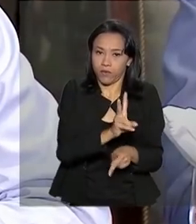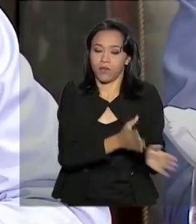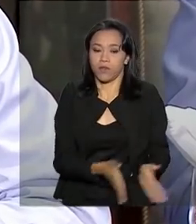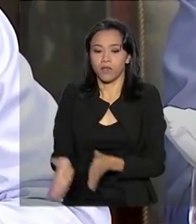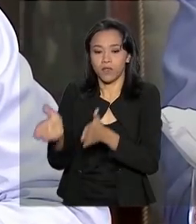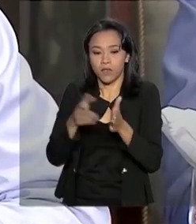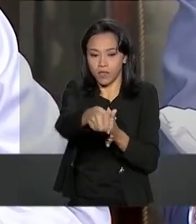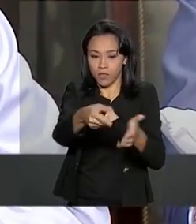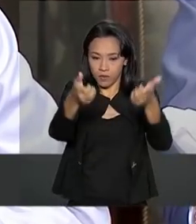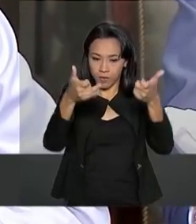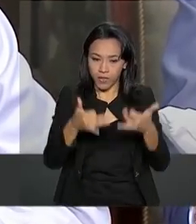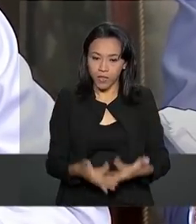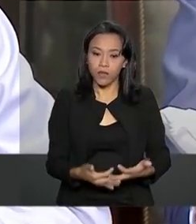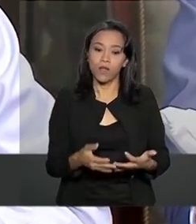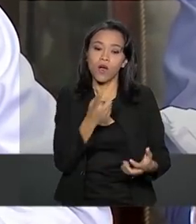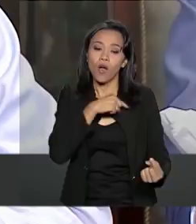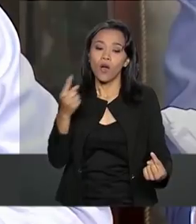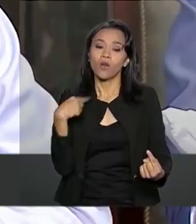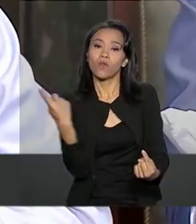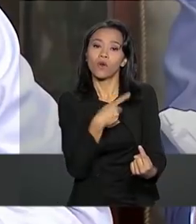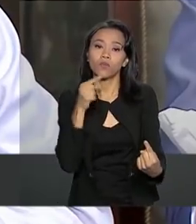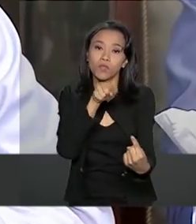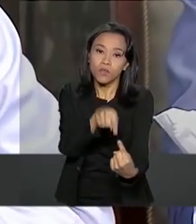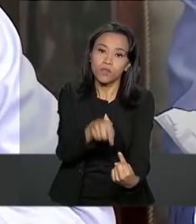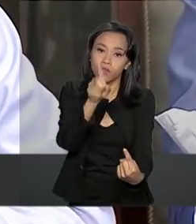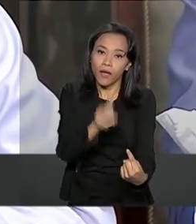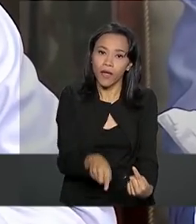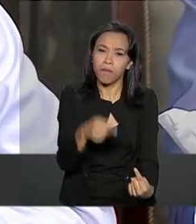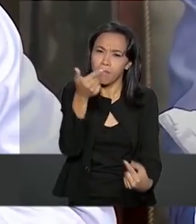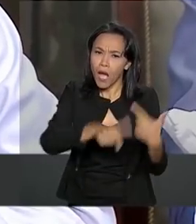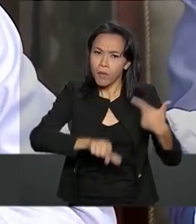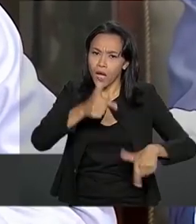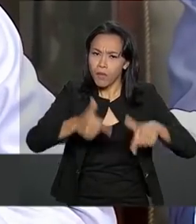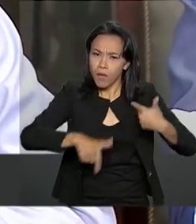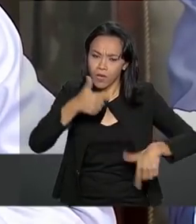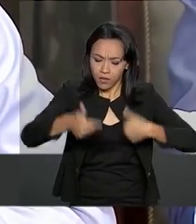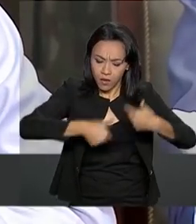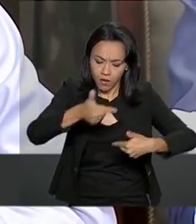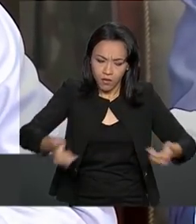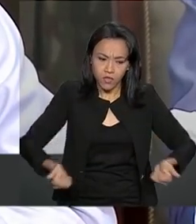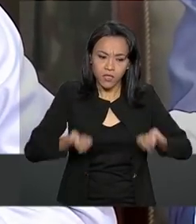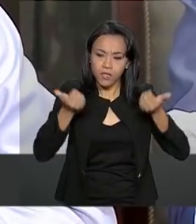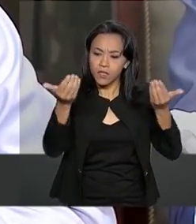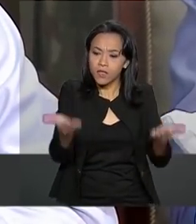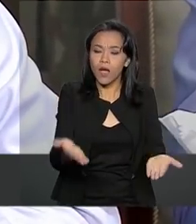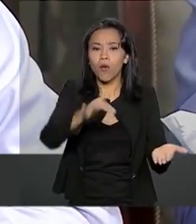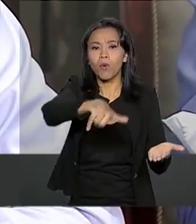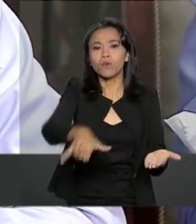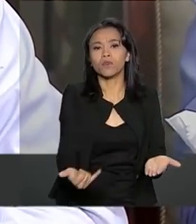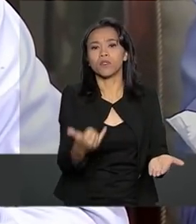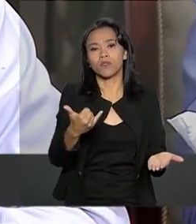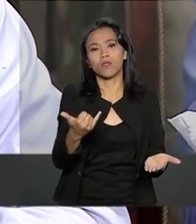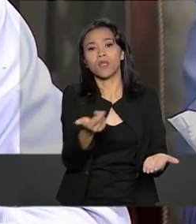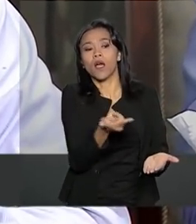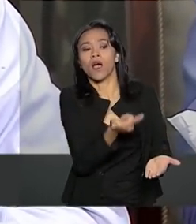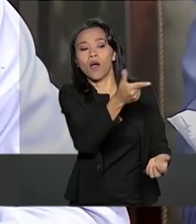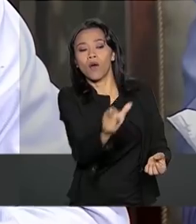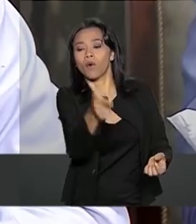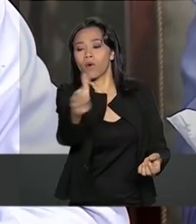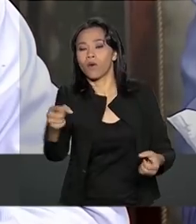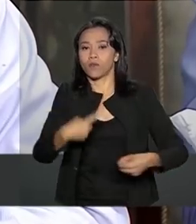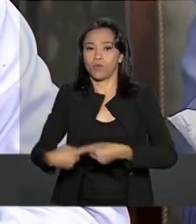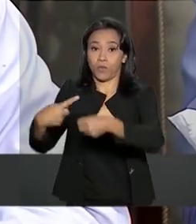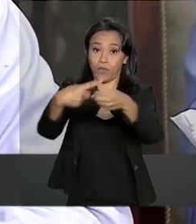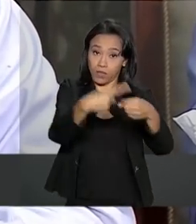Nosso plano agora é ampliar isso, né? Oferecer algumas vantagens a outros municípios,